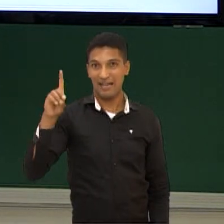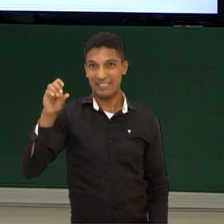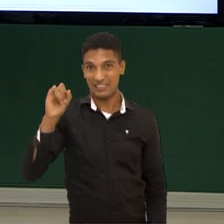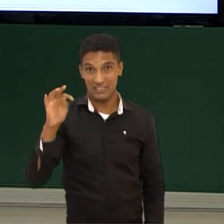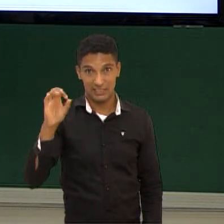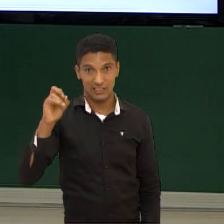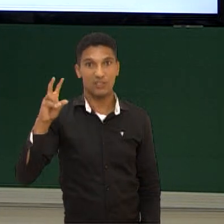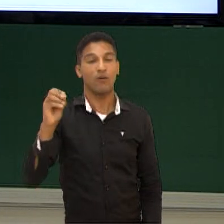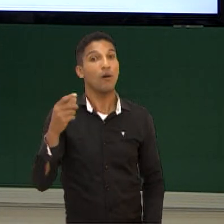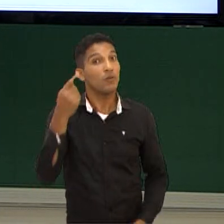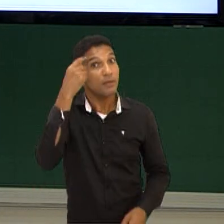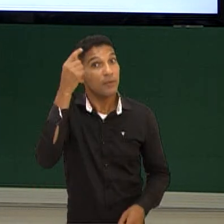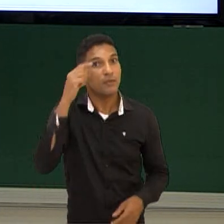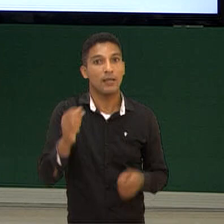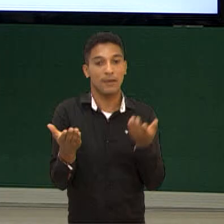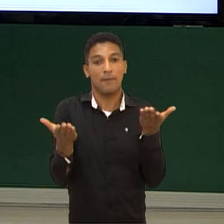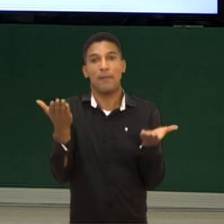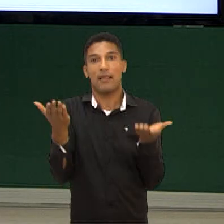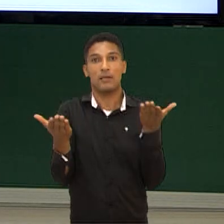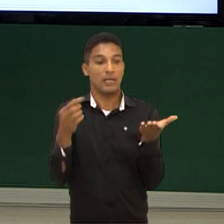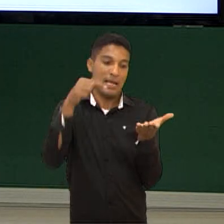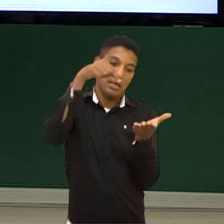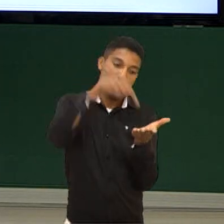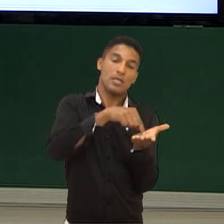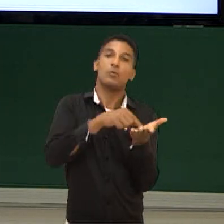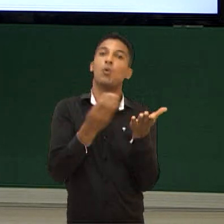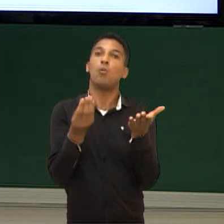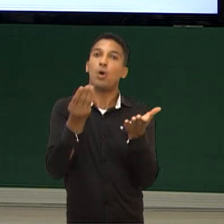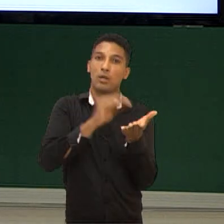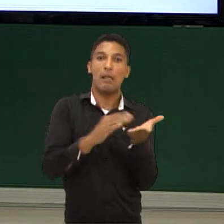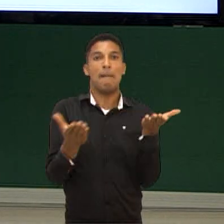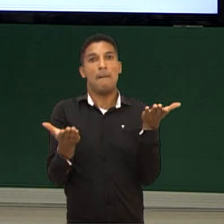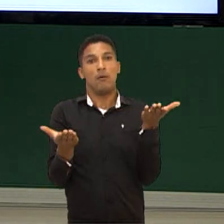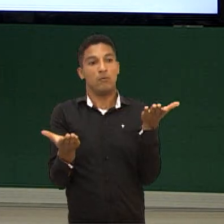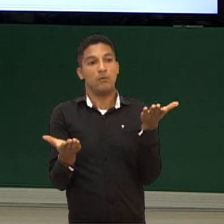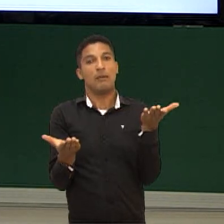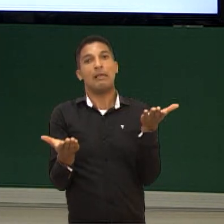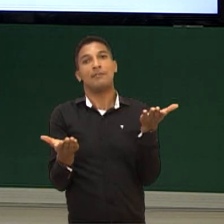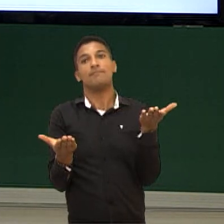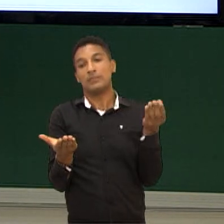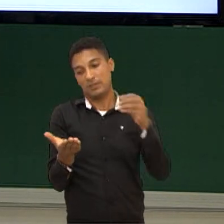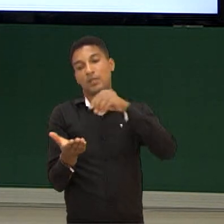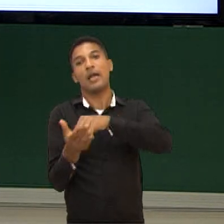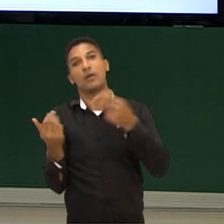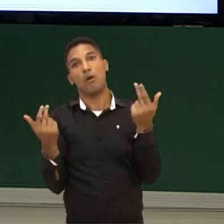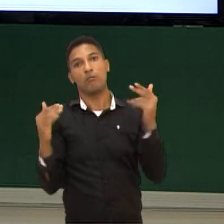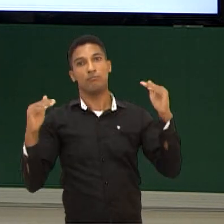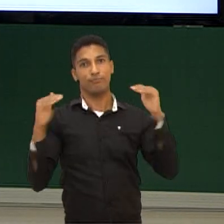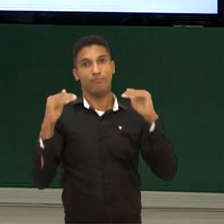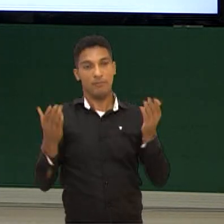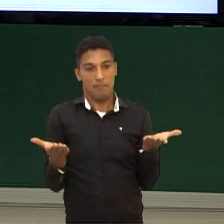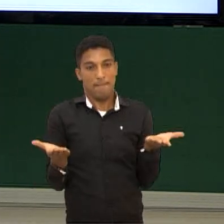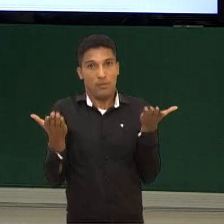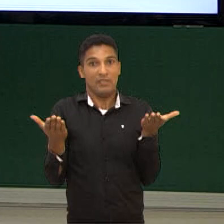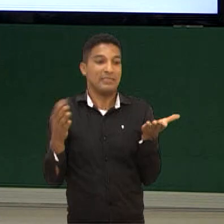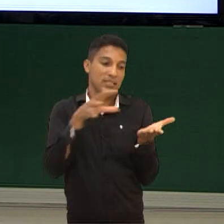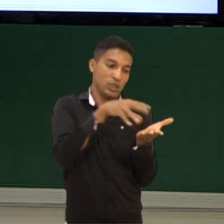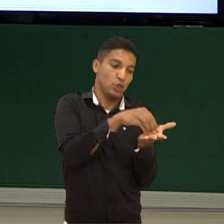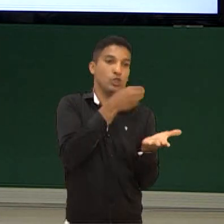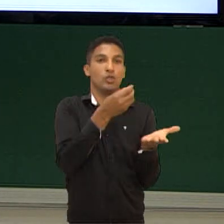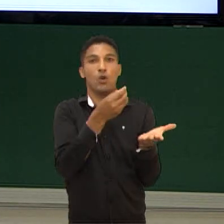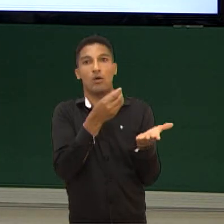equilíbrio. Tudo que eu coloco em um lado, eu coloco em outro. Tudo que eu tiro de um lado, eu também tenho que tirar do